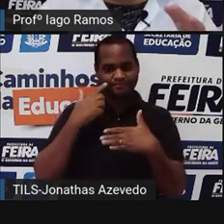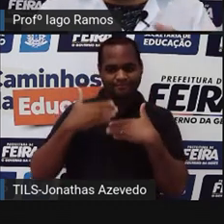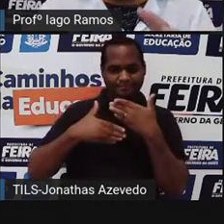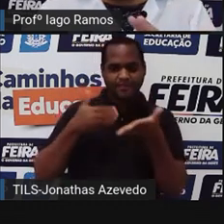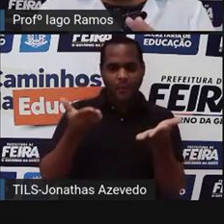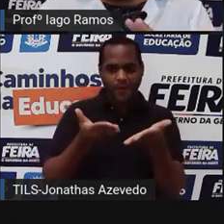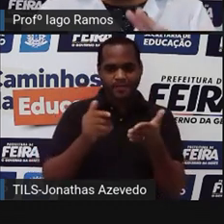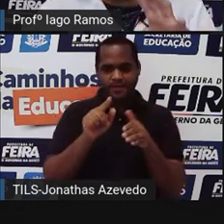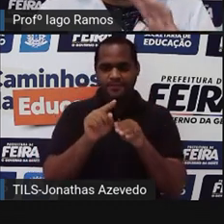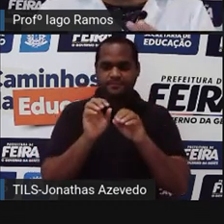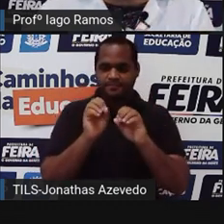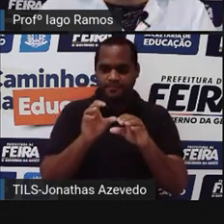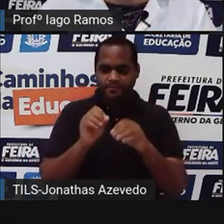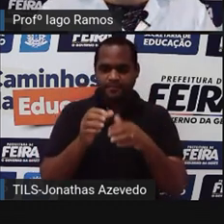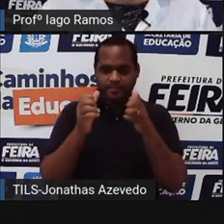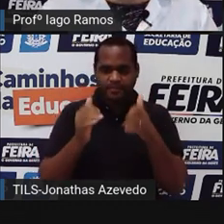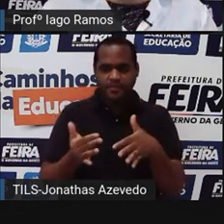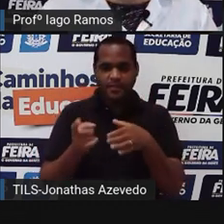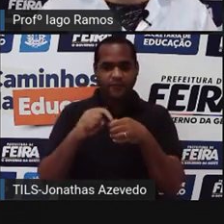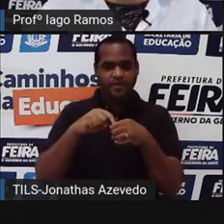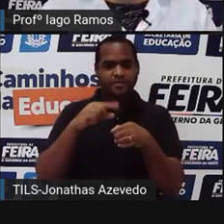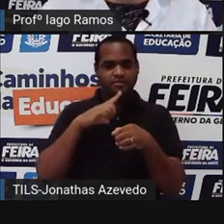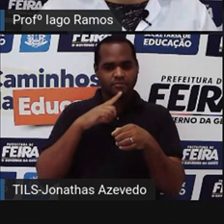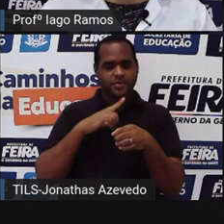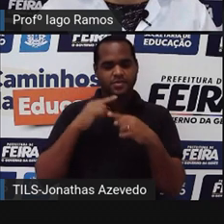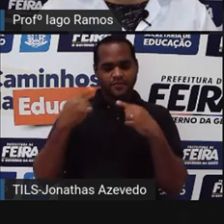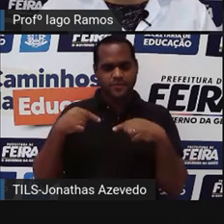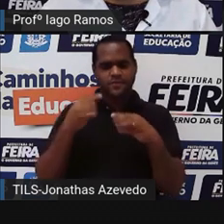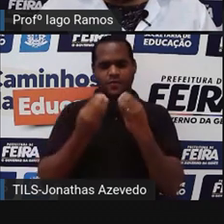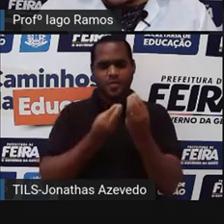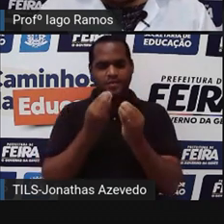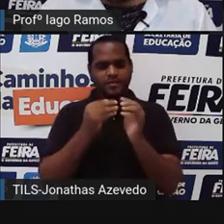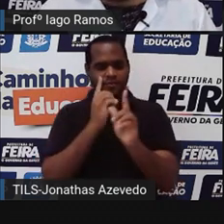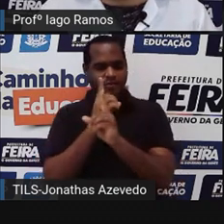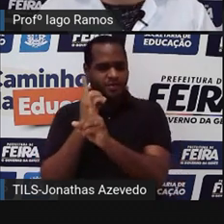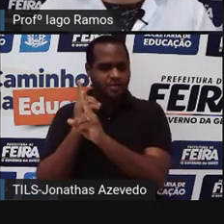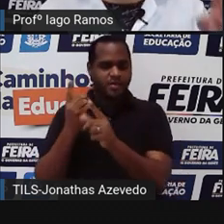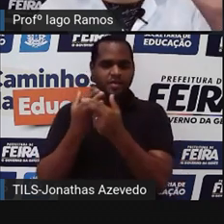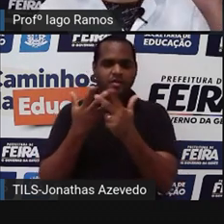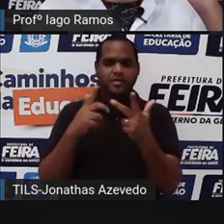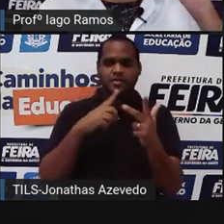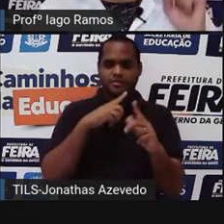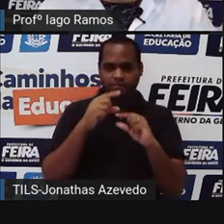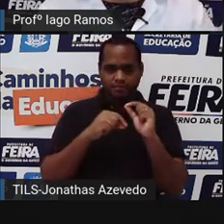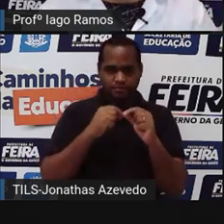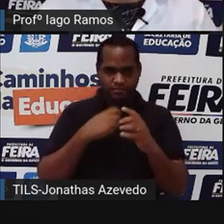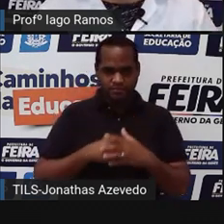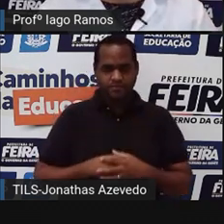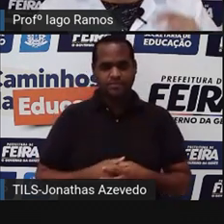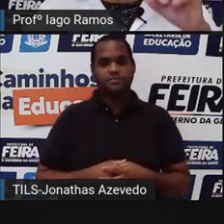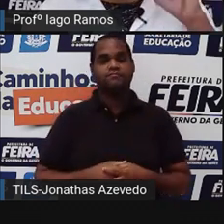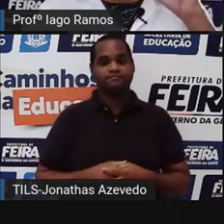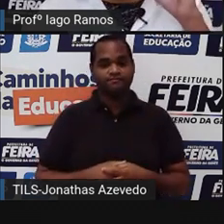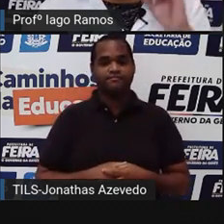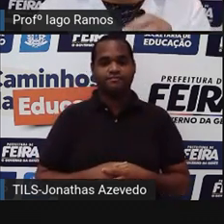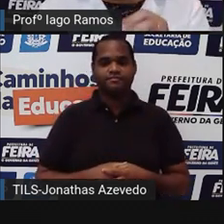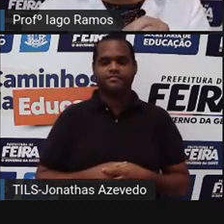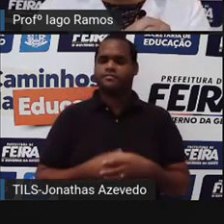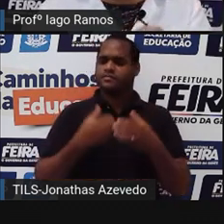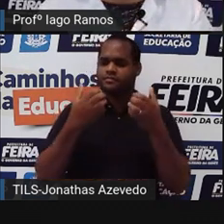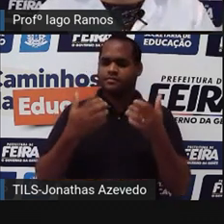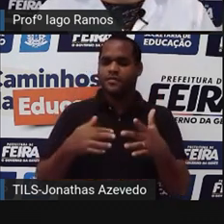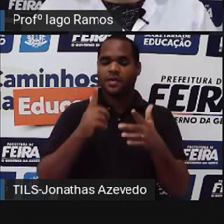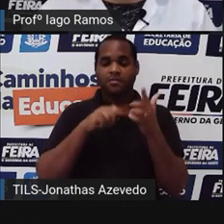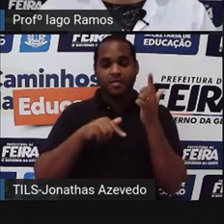aula, a gente vai voltar nesse pequeno desafio ali para encontrar essas medidas. Por quê? Olha só. Para a gente